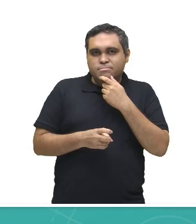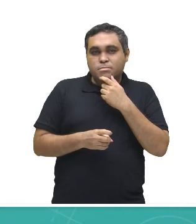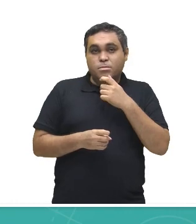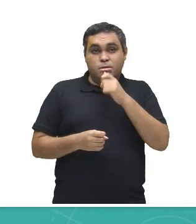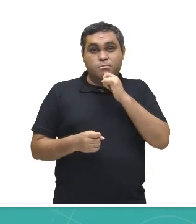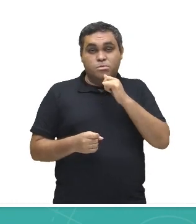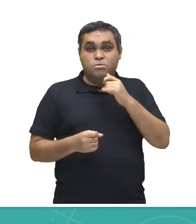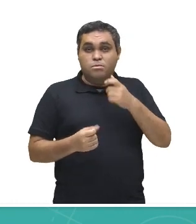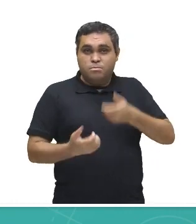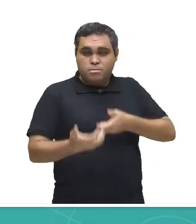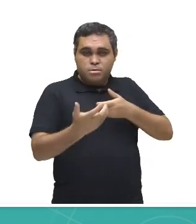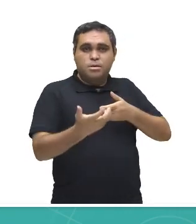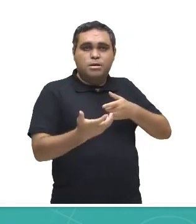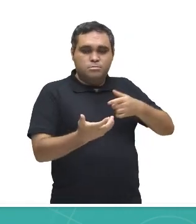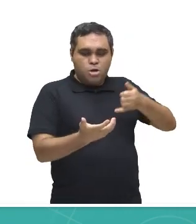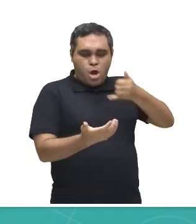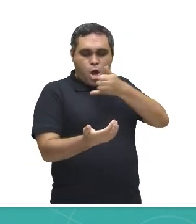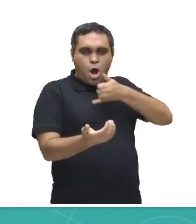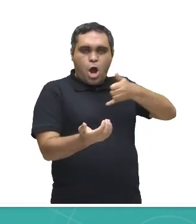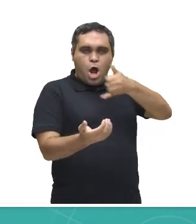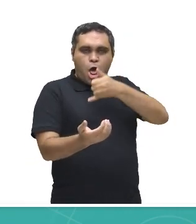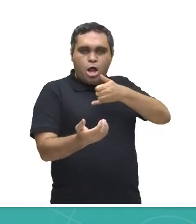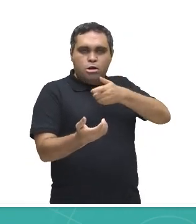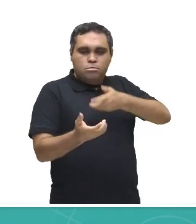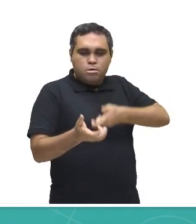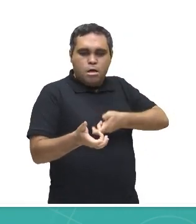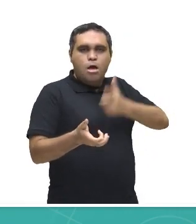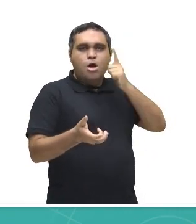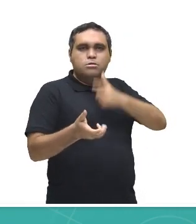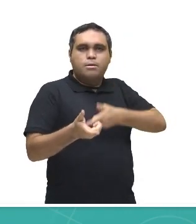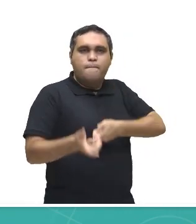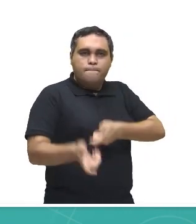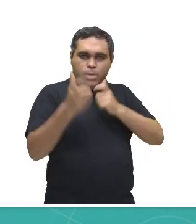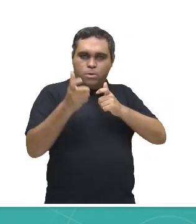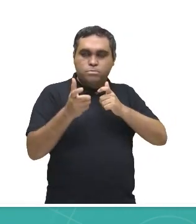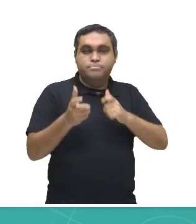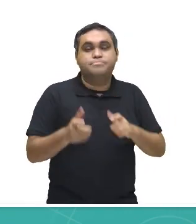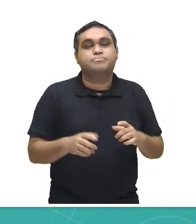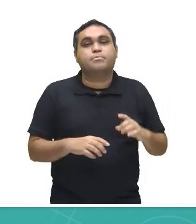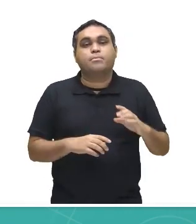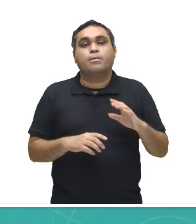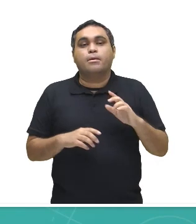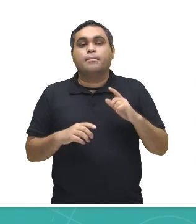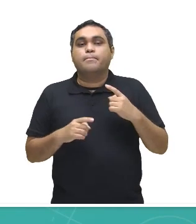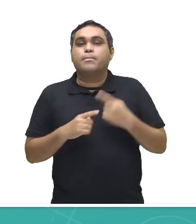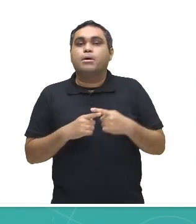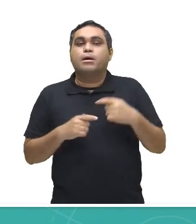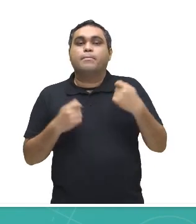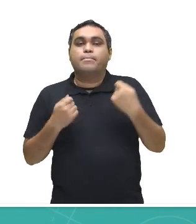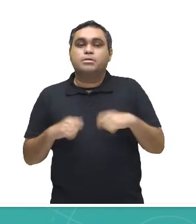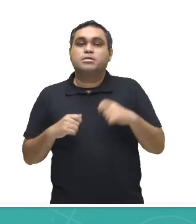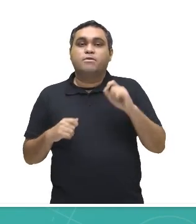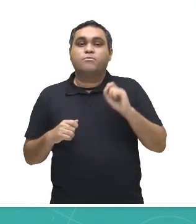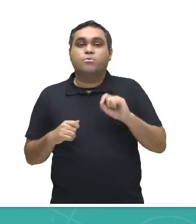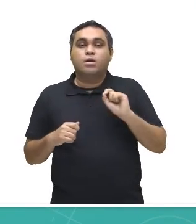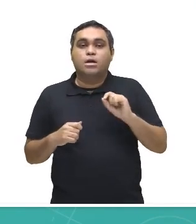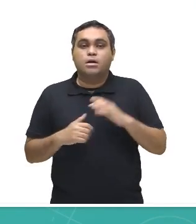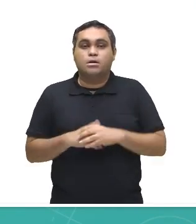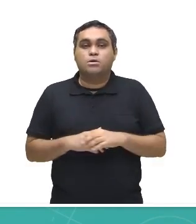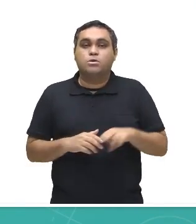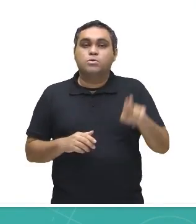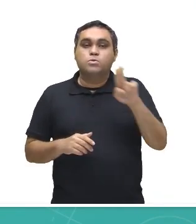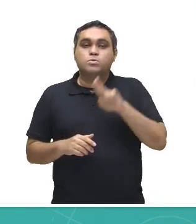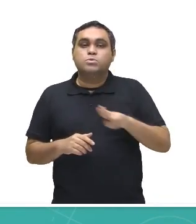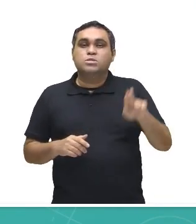colocar a munição nos rifles. Por quê? Porque muitas vezes eles tinham que usar a boca para fazer isso e isso levava